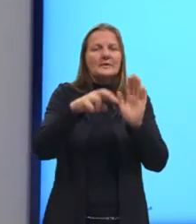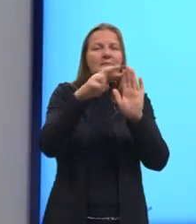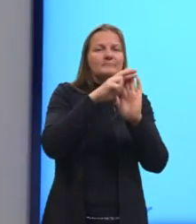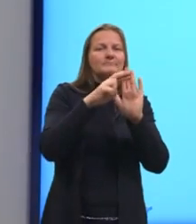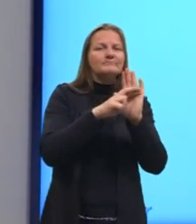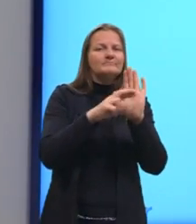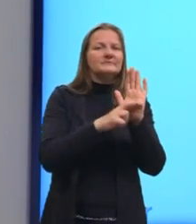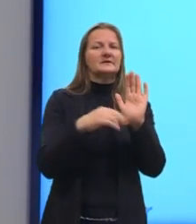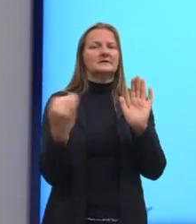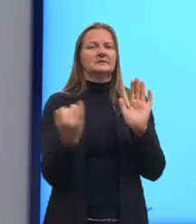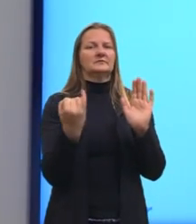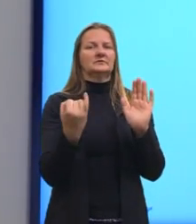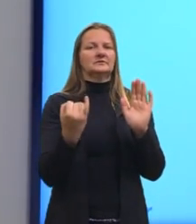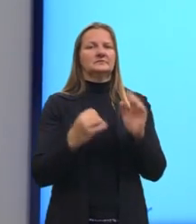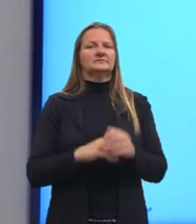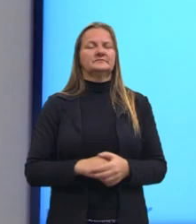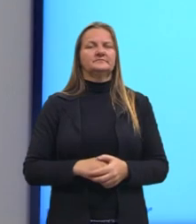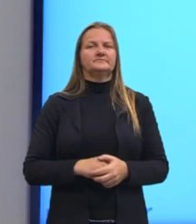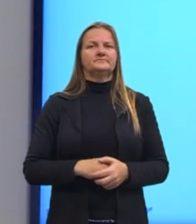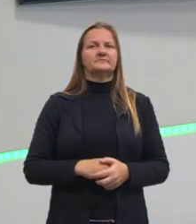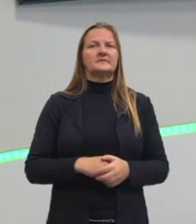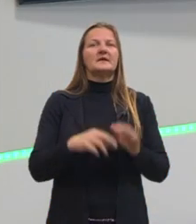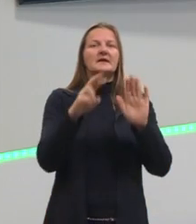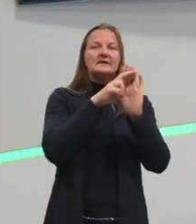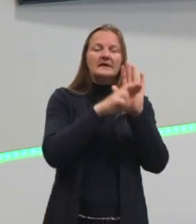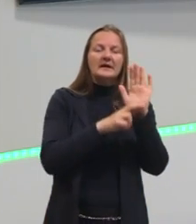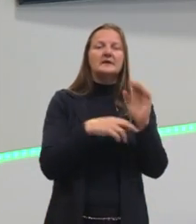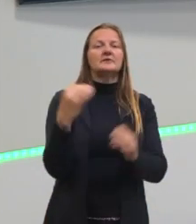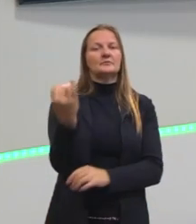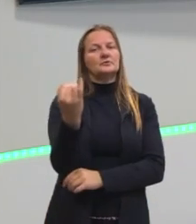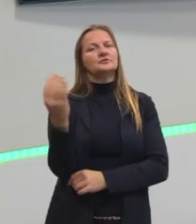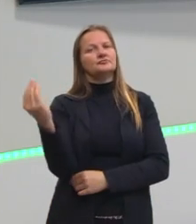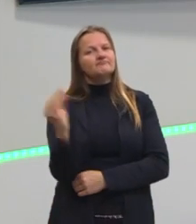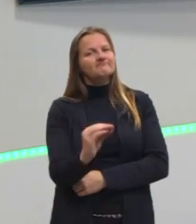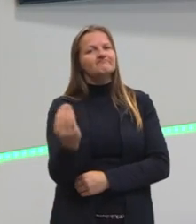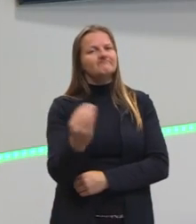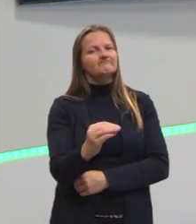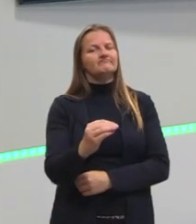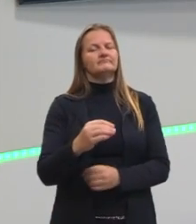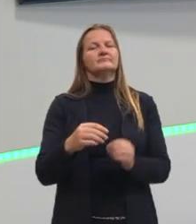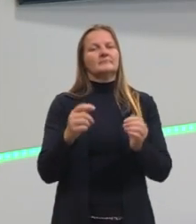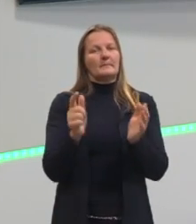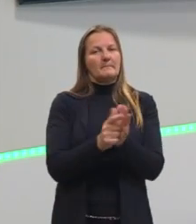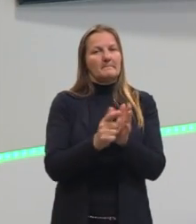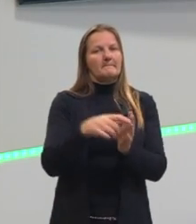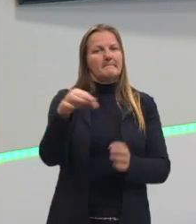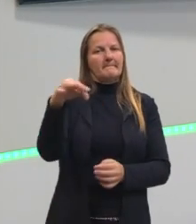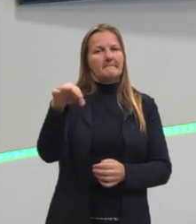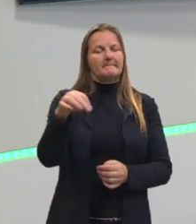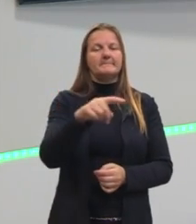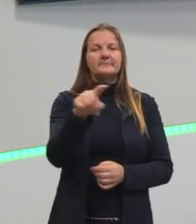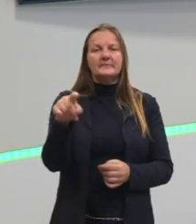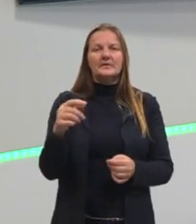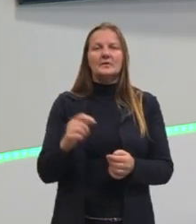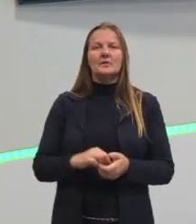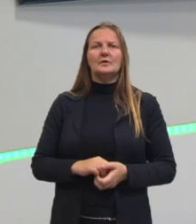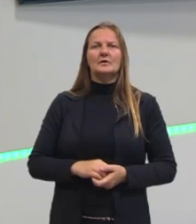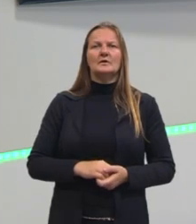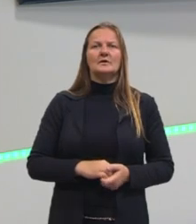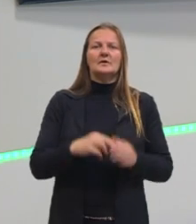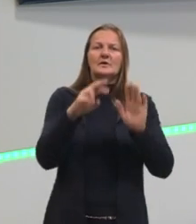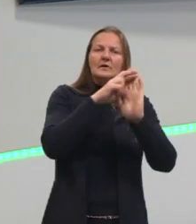assim importantes né essenciais Essa regrinha é importante vocês adicionarem lá também Então coloque